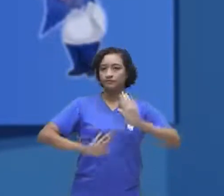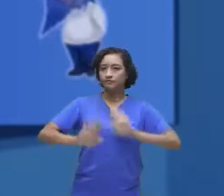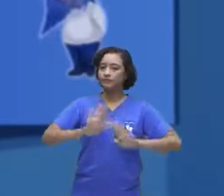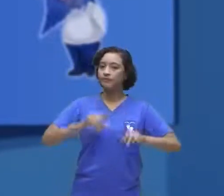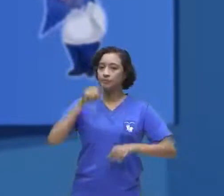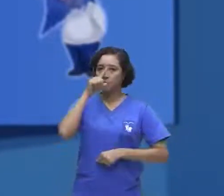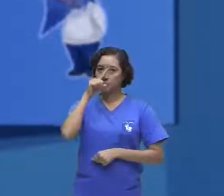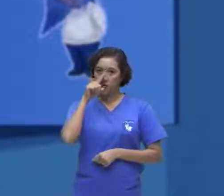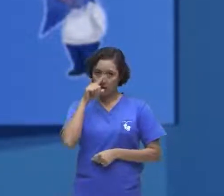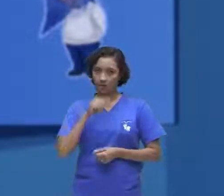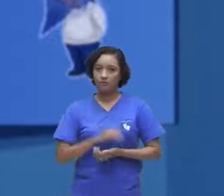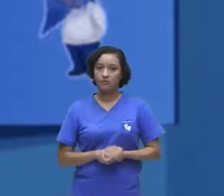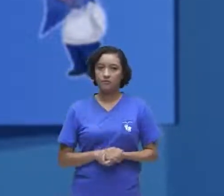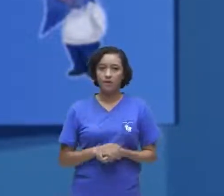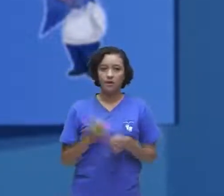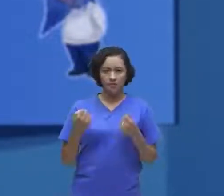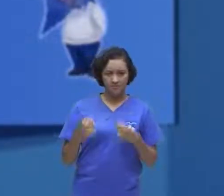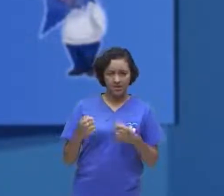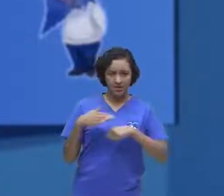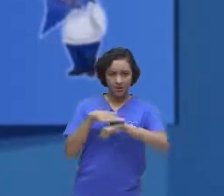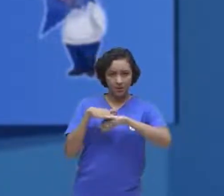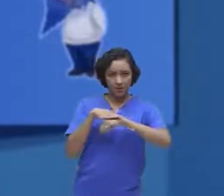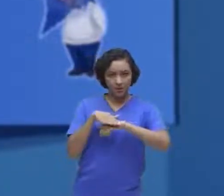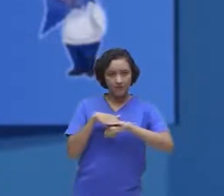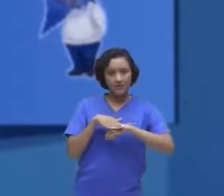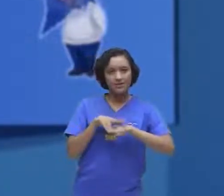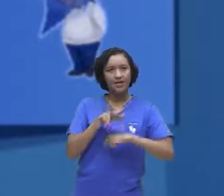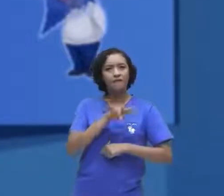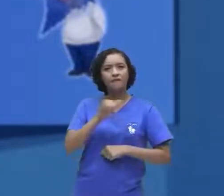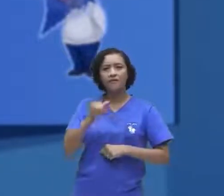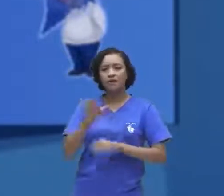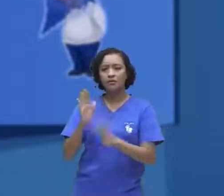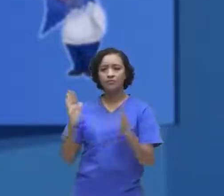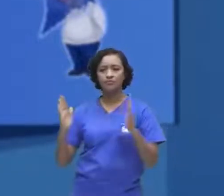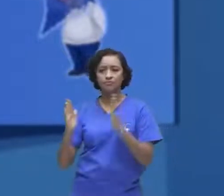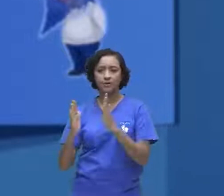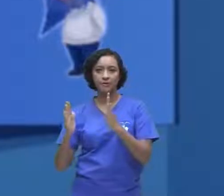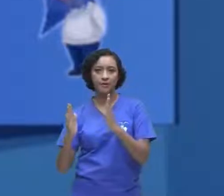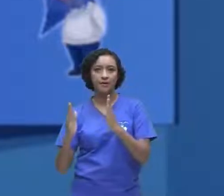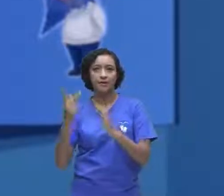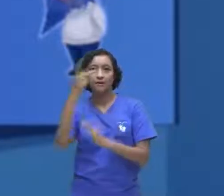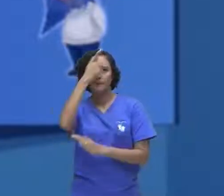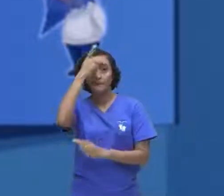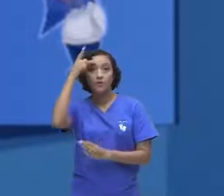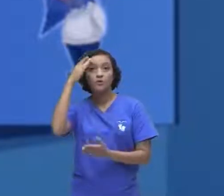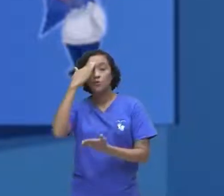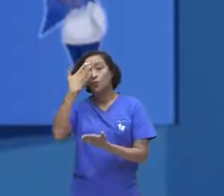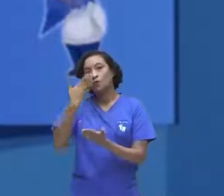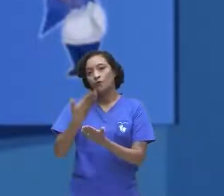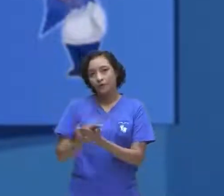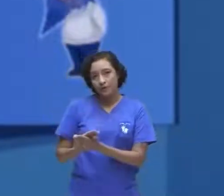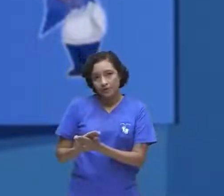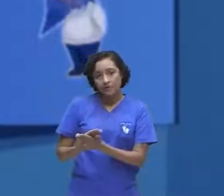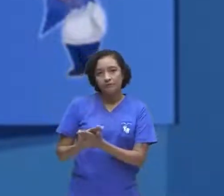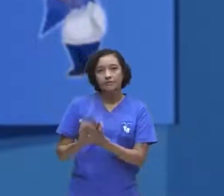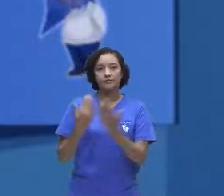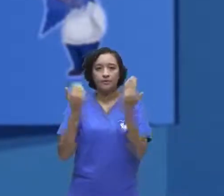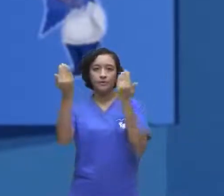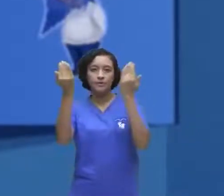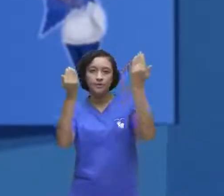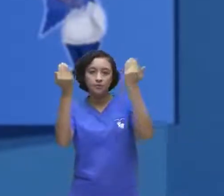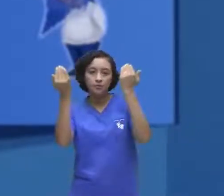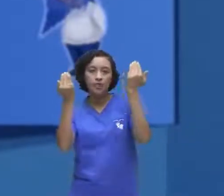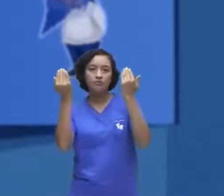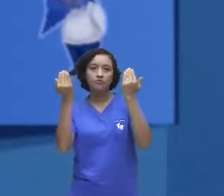falar um pouquinho, não está bem, procura uma pessoa de confiança, procura um local especializado, procura um psicólogo, né,